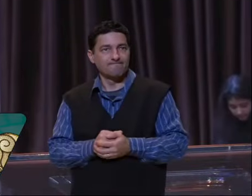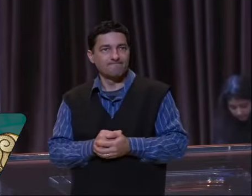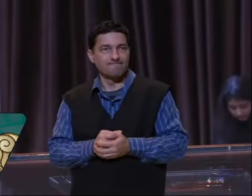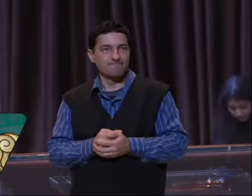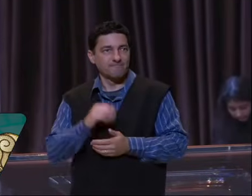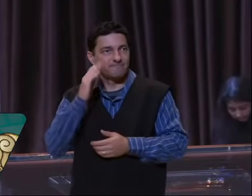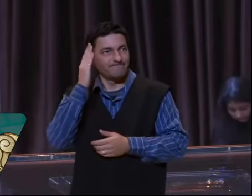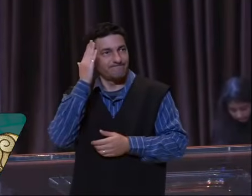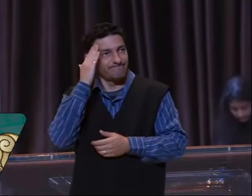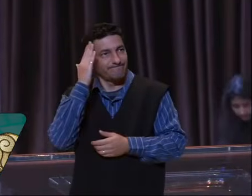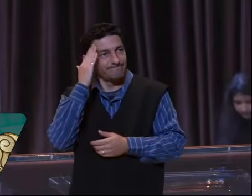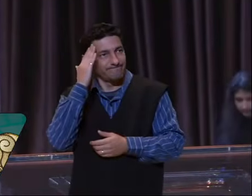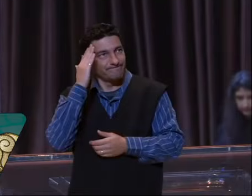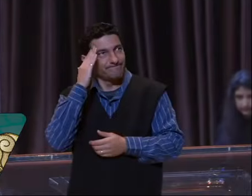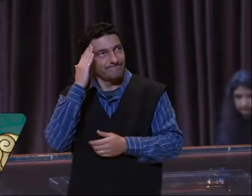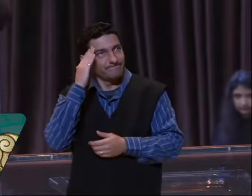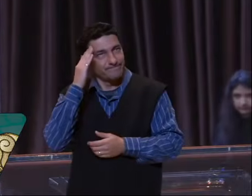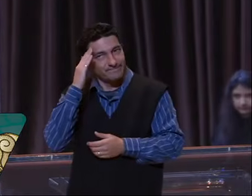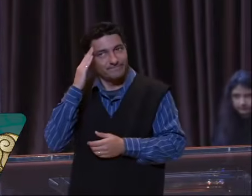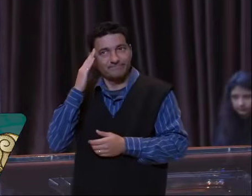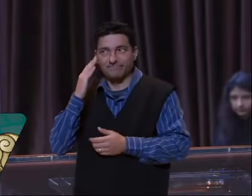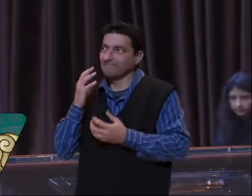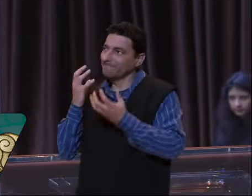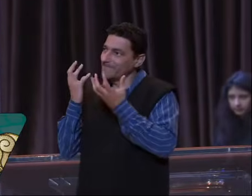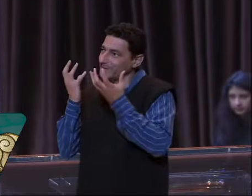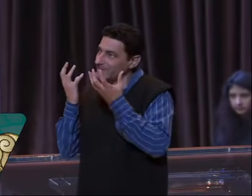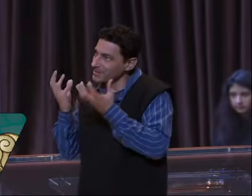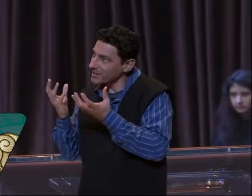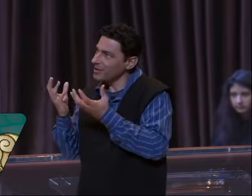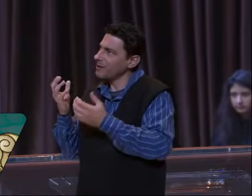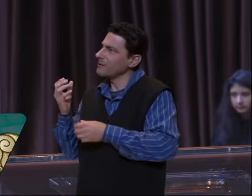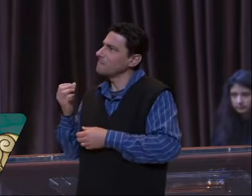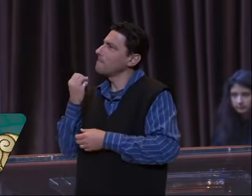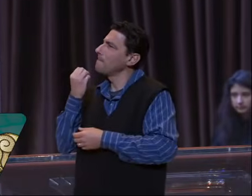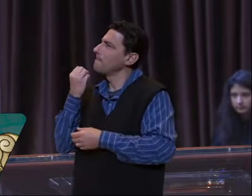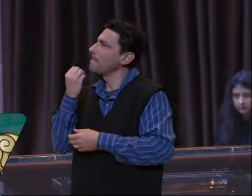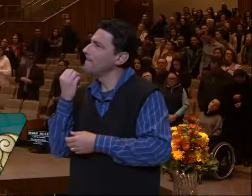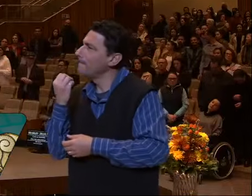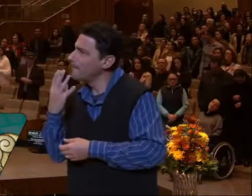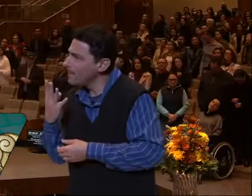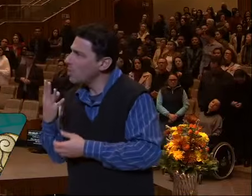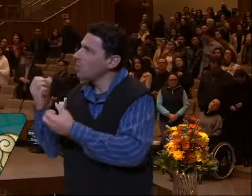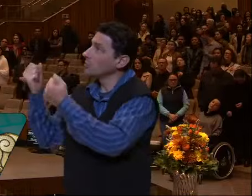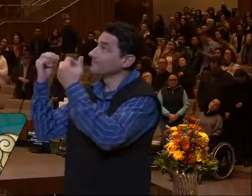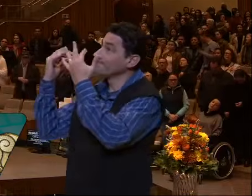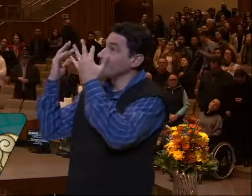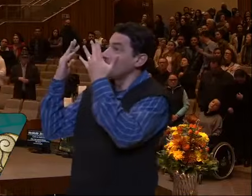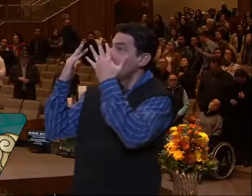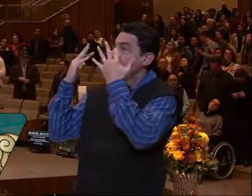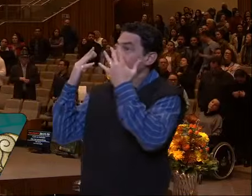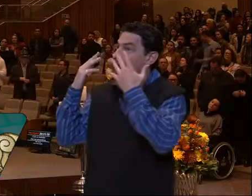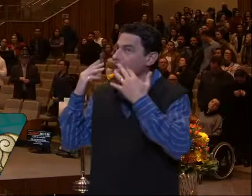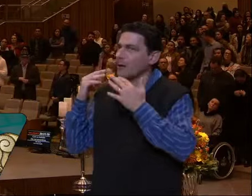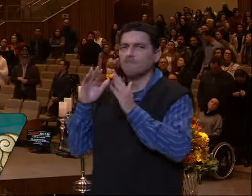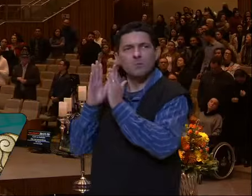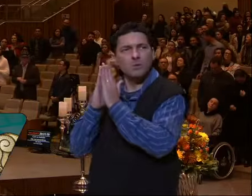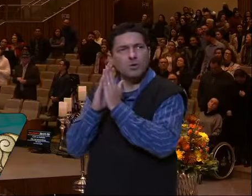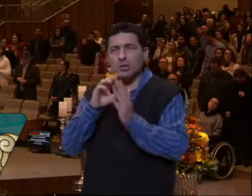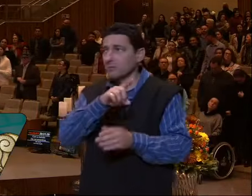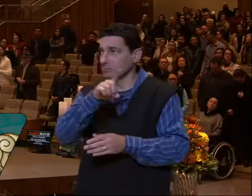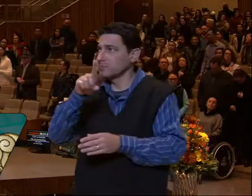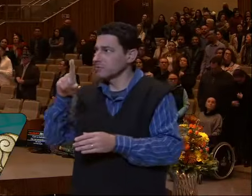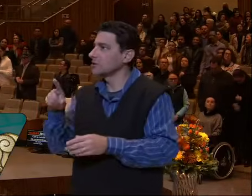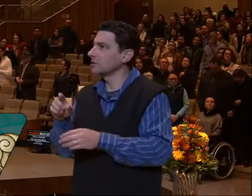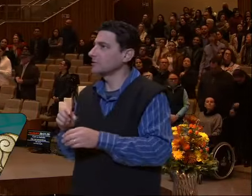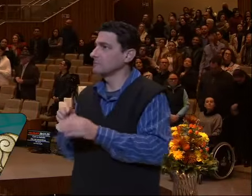vida. Se você desejar entregar a sua vida para Jesus, eu queria orar por você hoje. Tem alguém que quer tomar essa